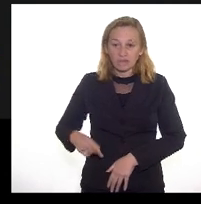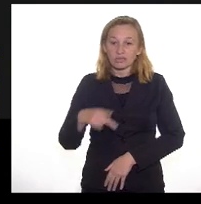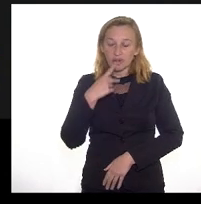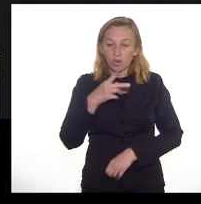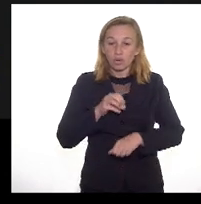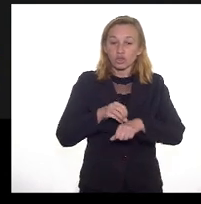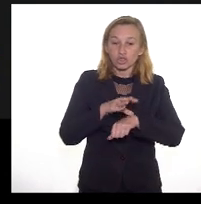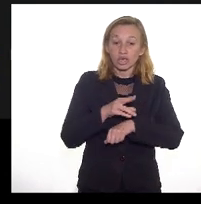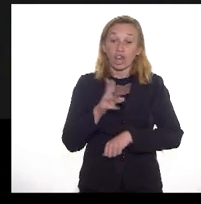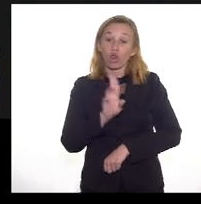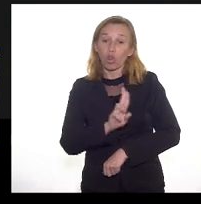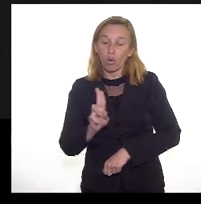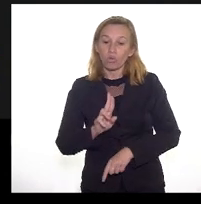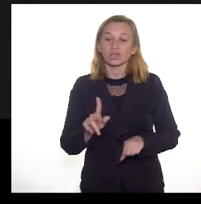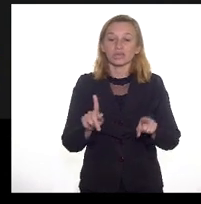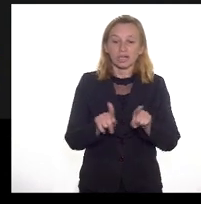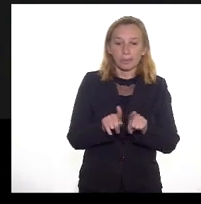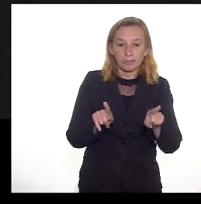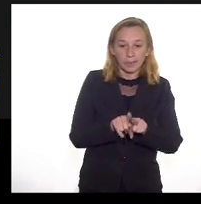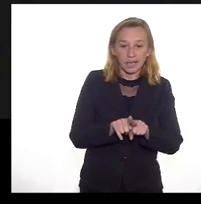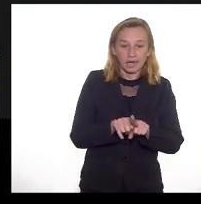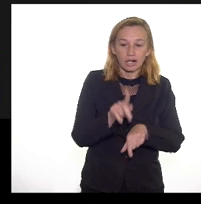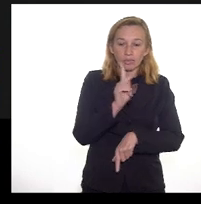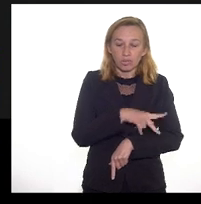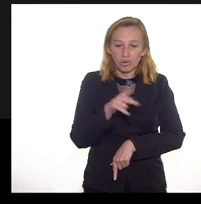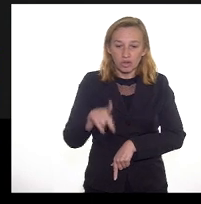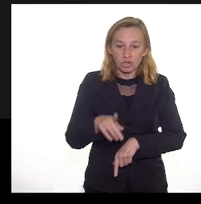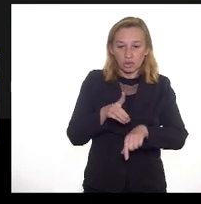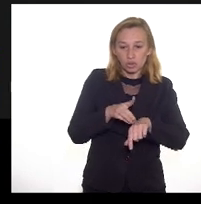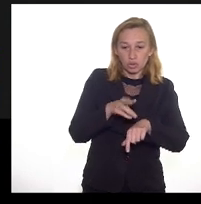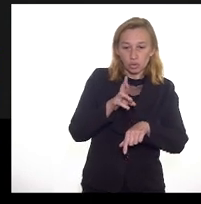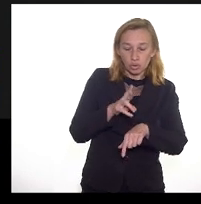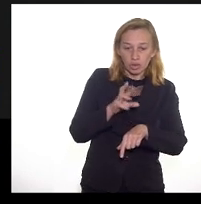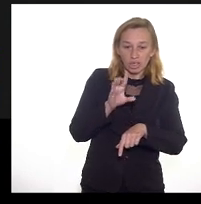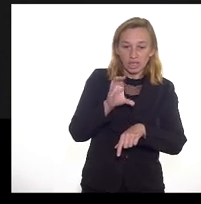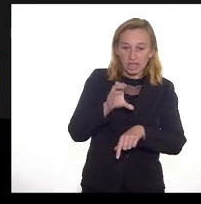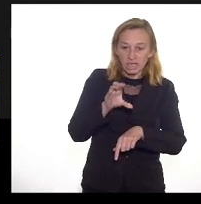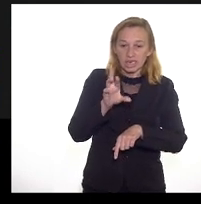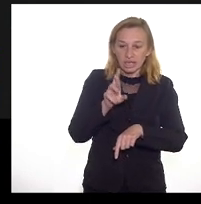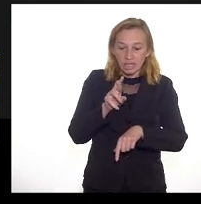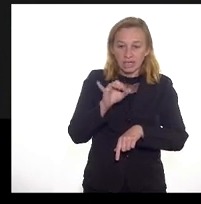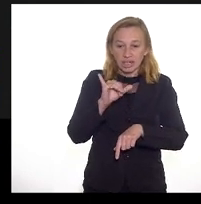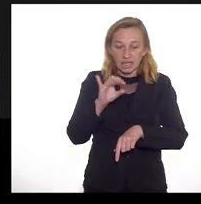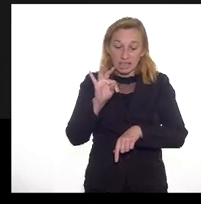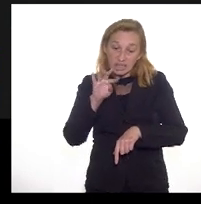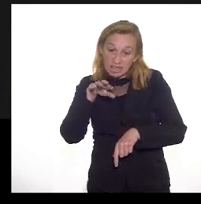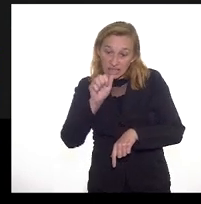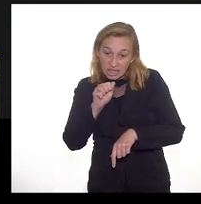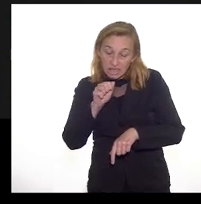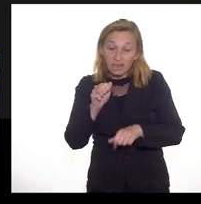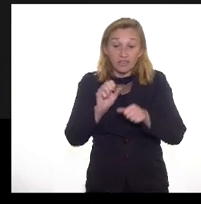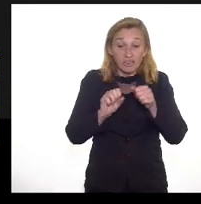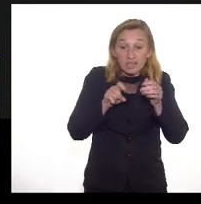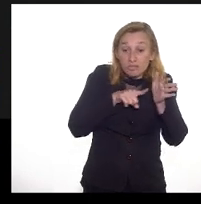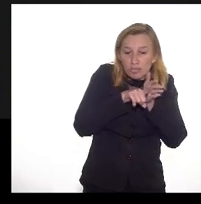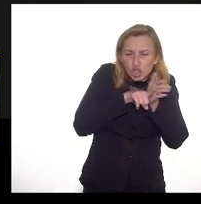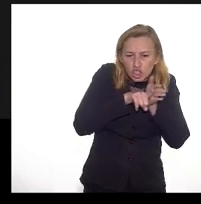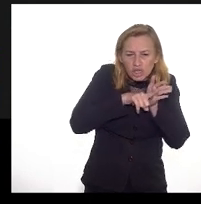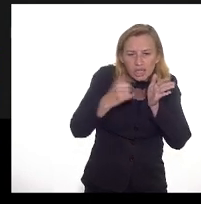nomes, também da professora doutora Cristina Vital, que fez uma pesquisa